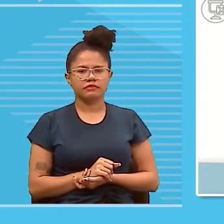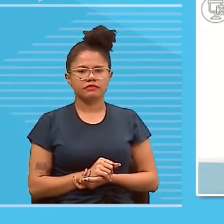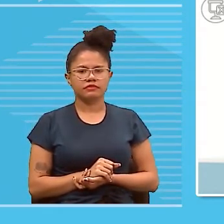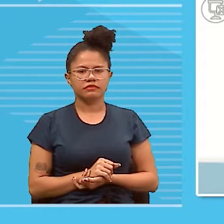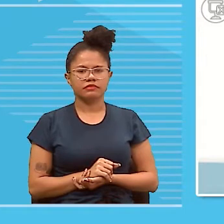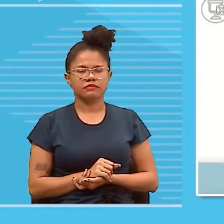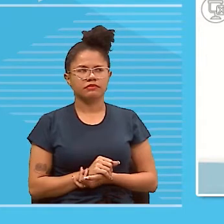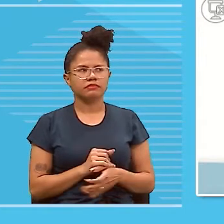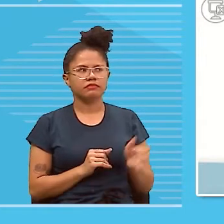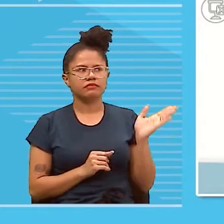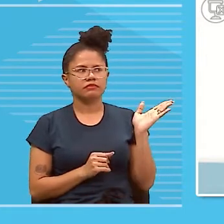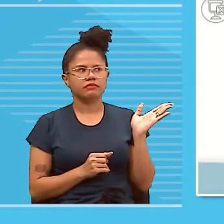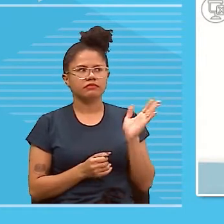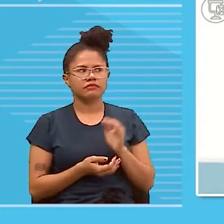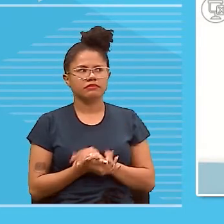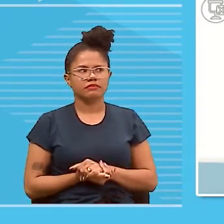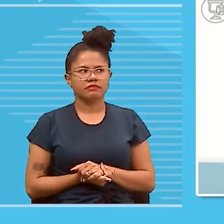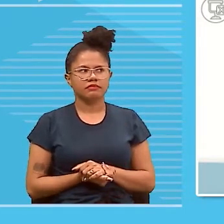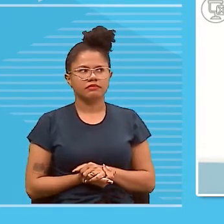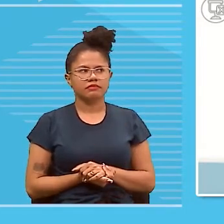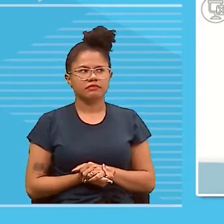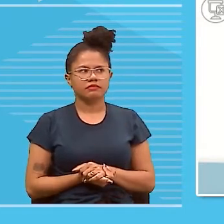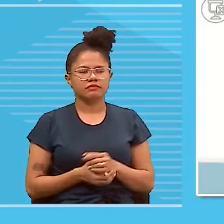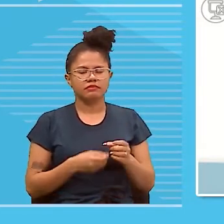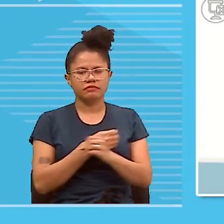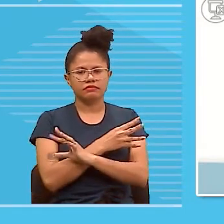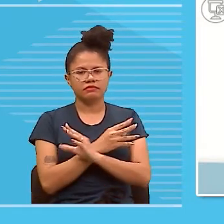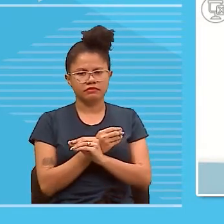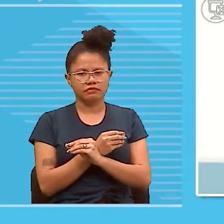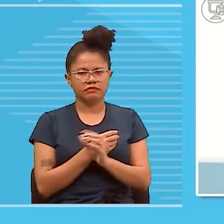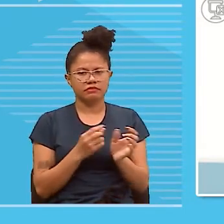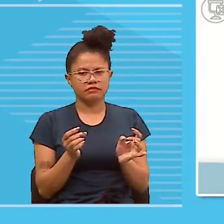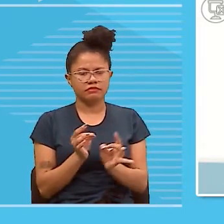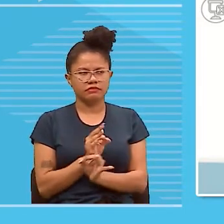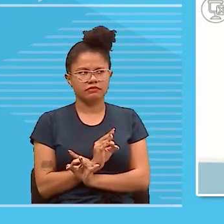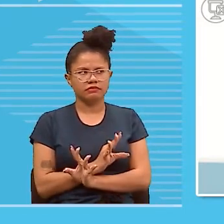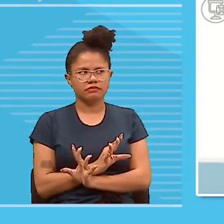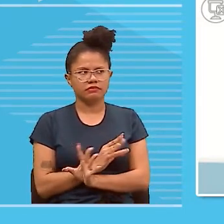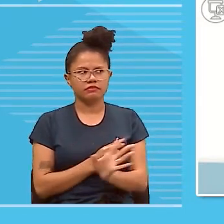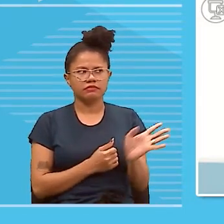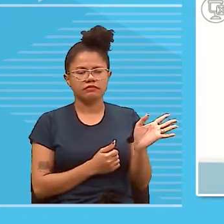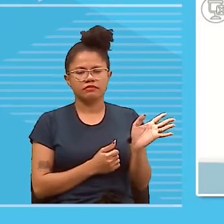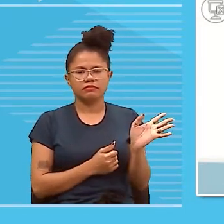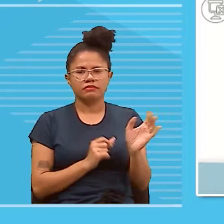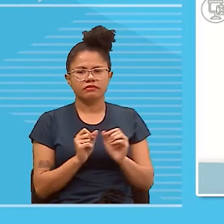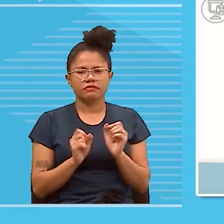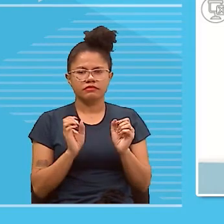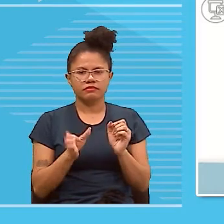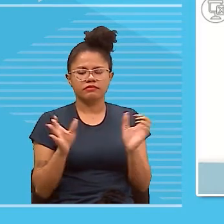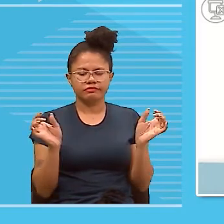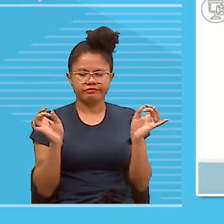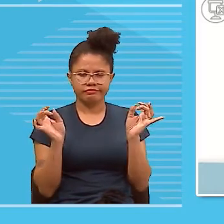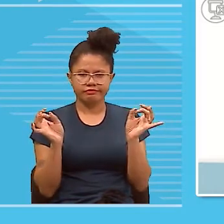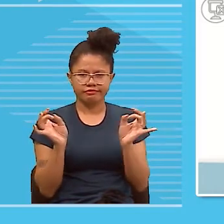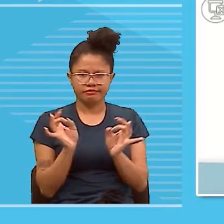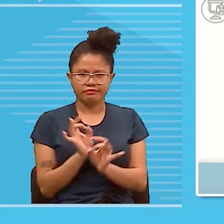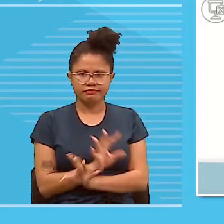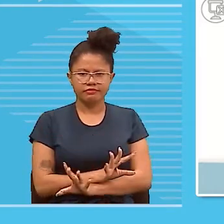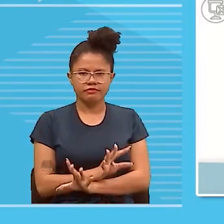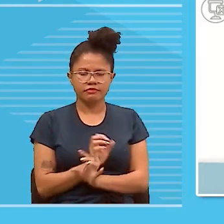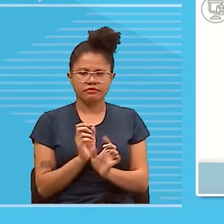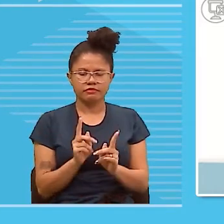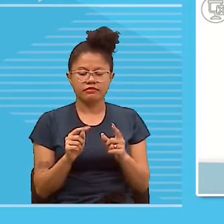as orações as conjunções finais dão ideia de finalidade finalidade